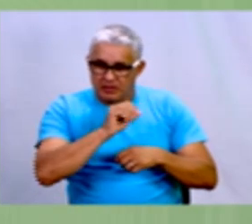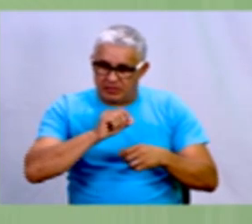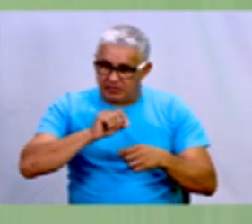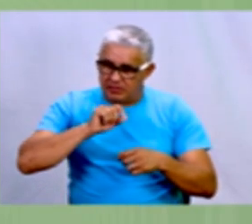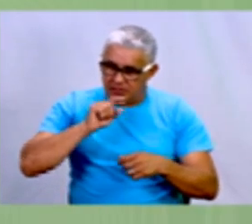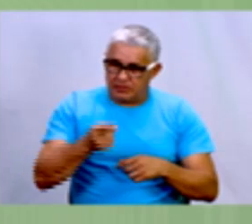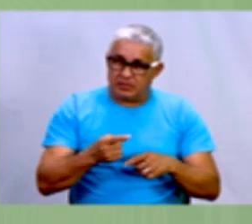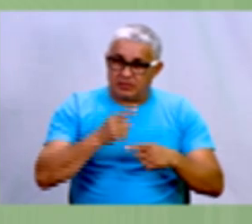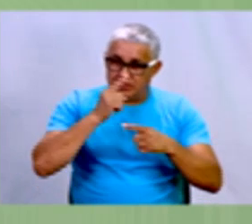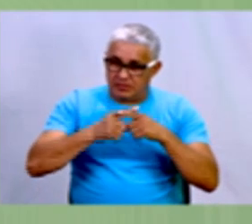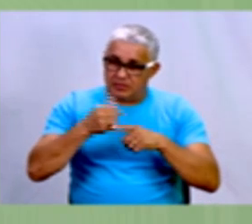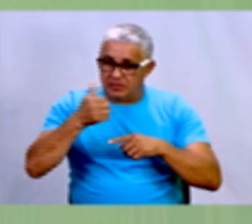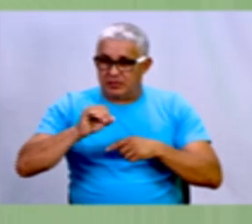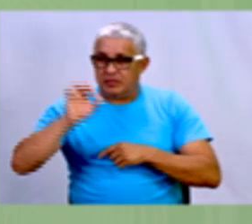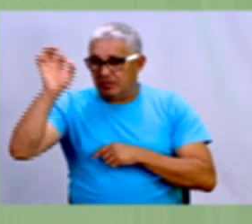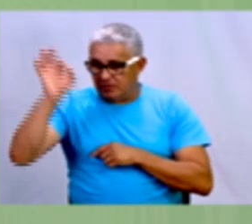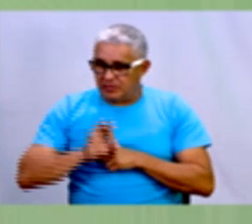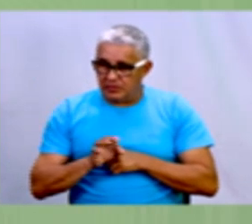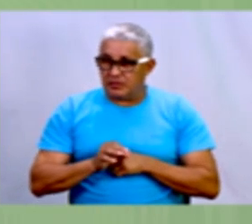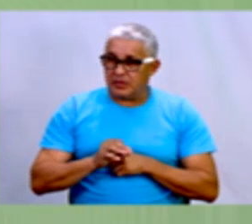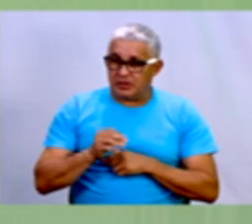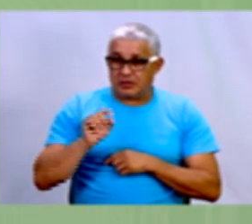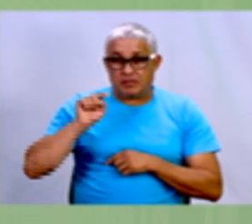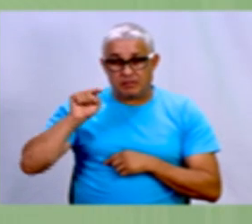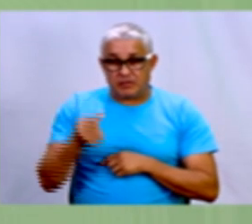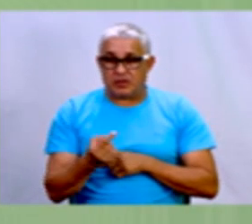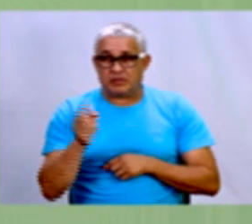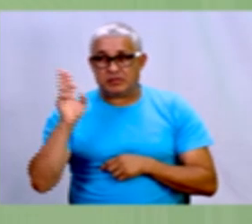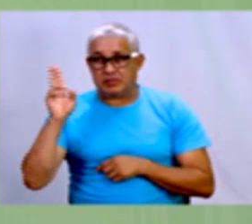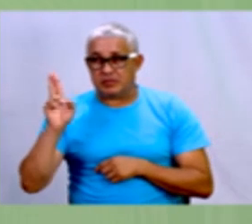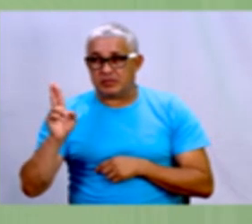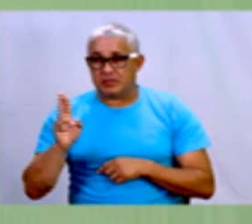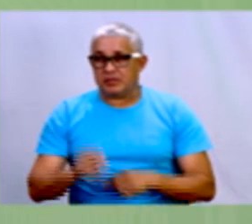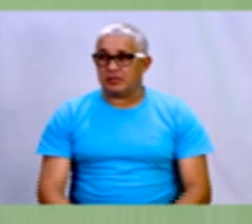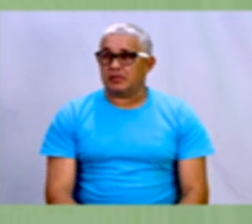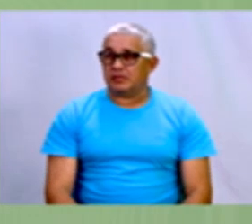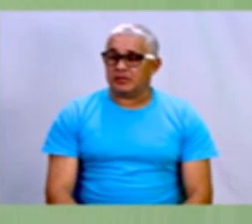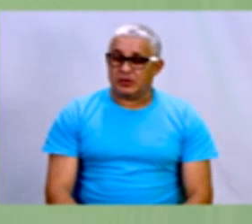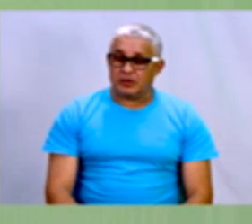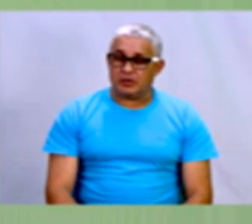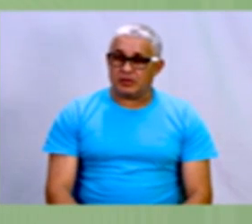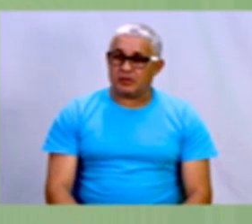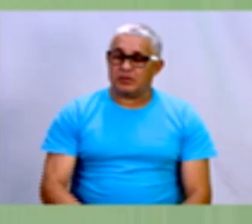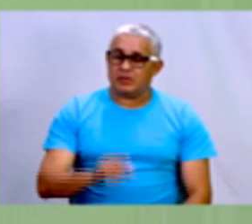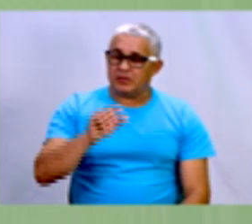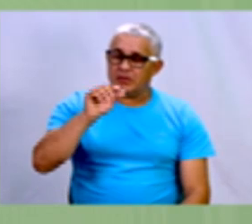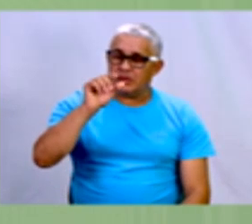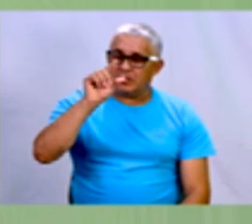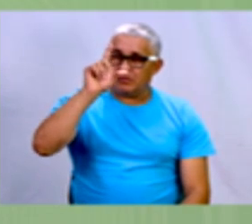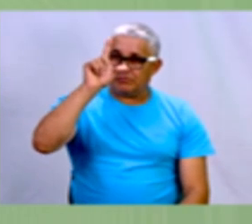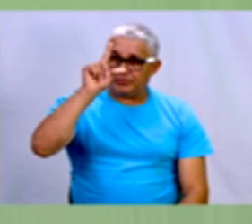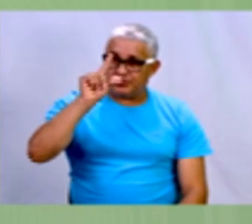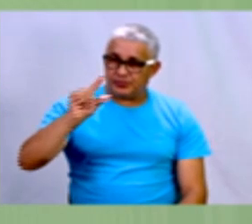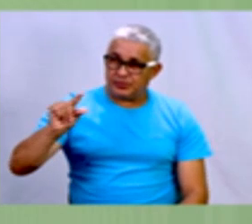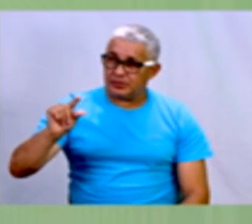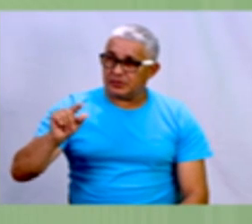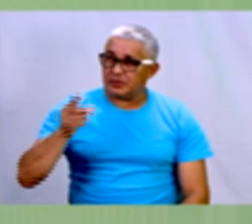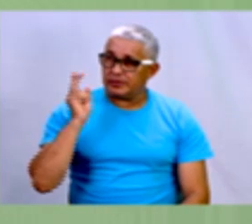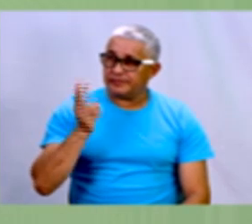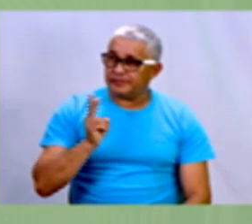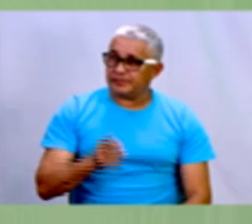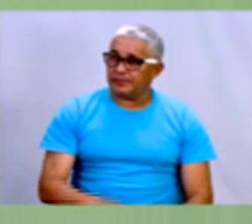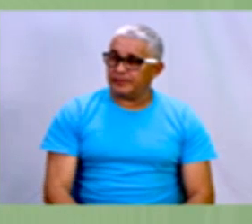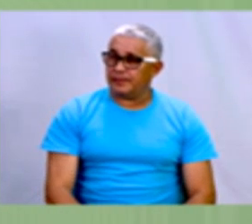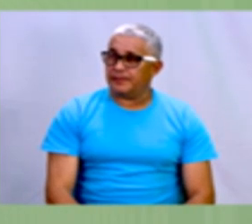10%, vai ser R$1.000. Ok, só que eu vou amortizar, desses